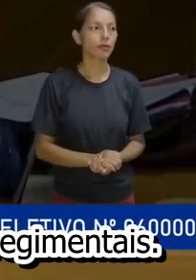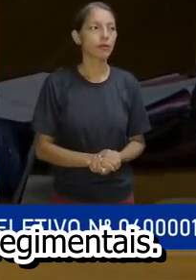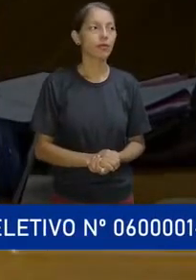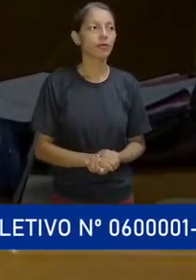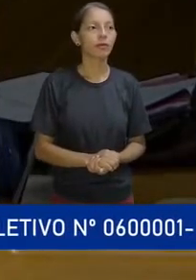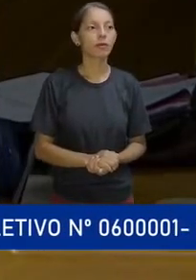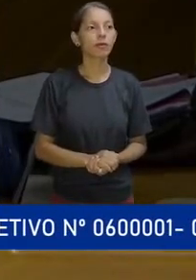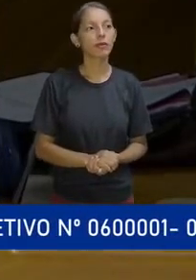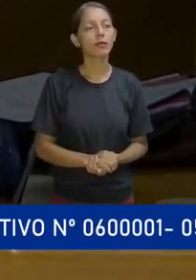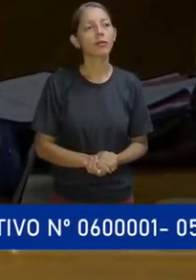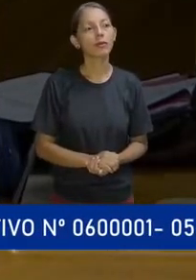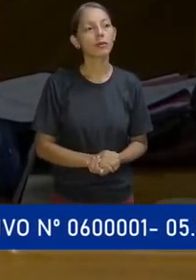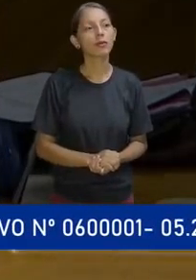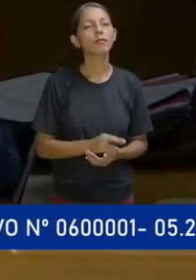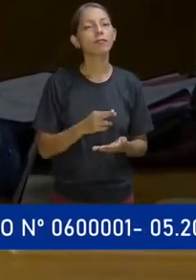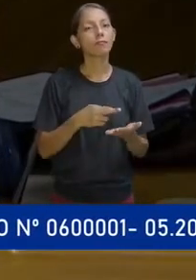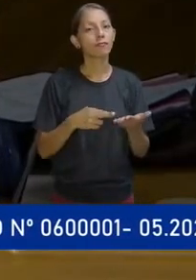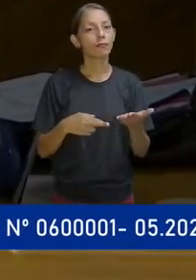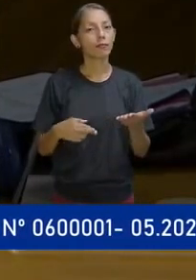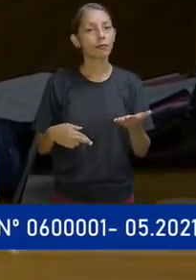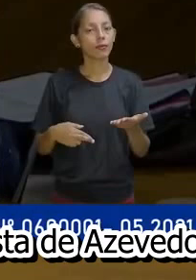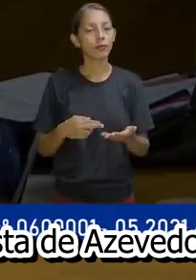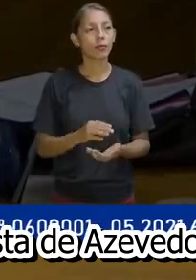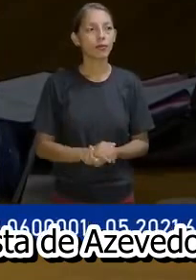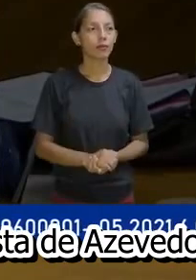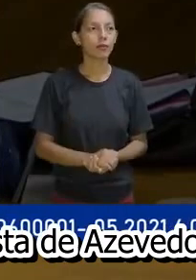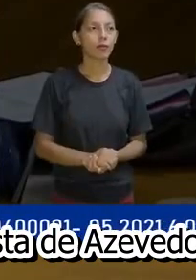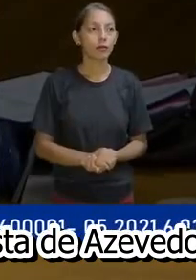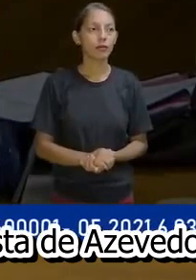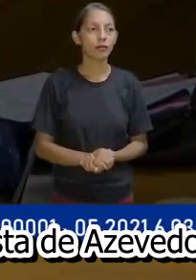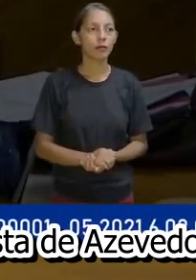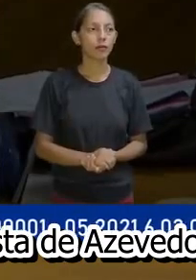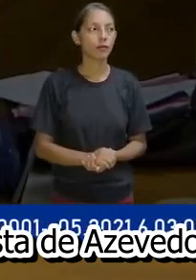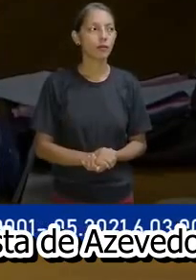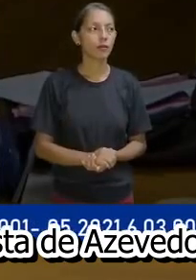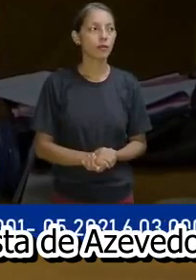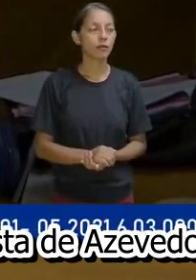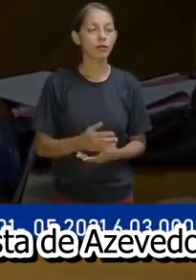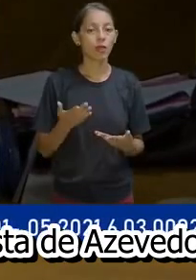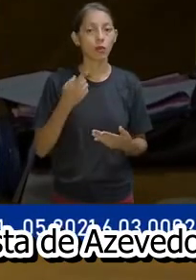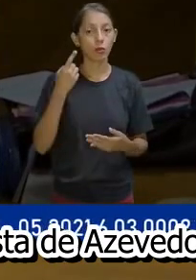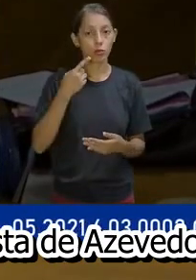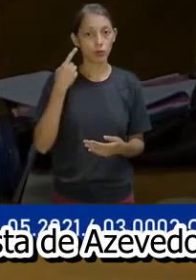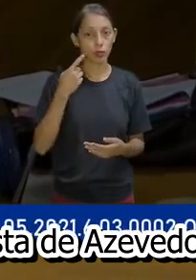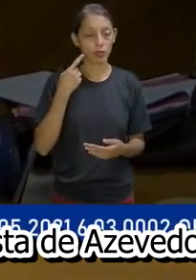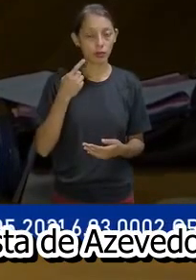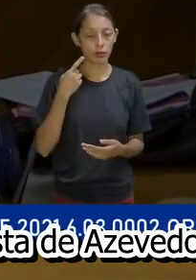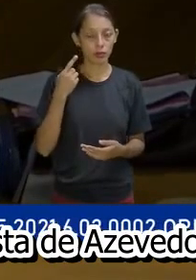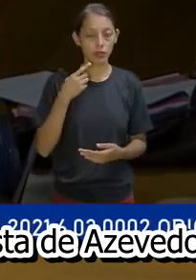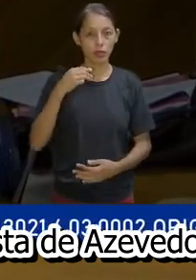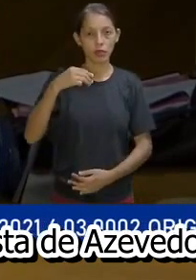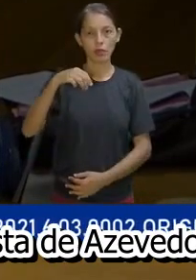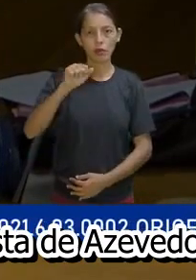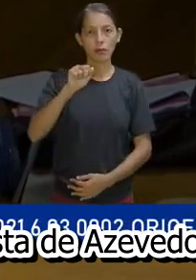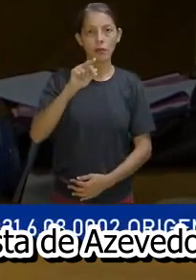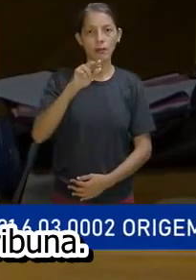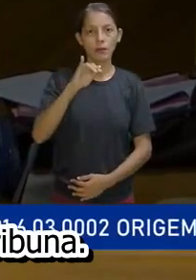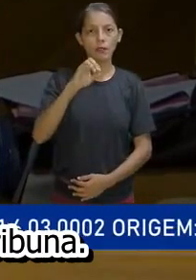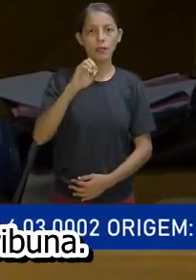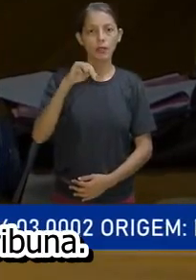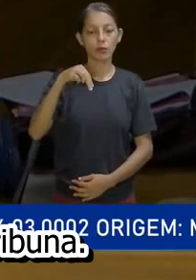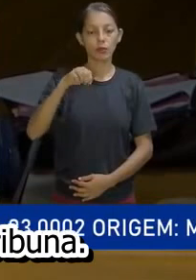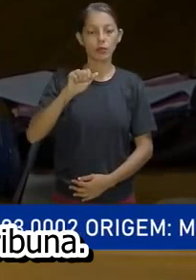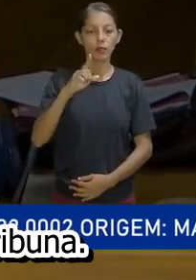regimentais. Este é o relatório. Passo, então, a palavra ao ilustre advogado Marionaldo Costa de